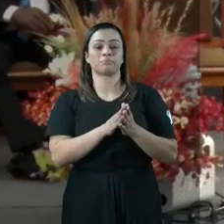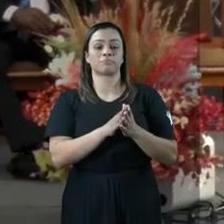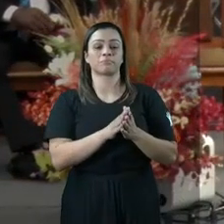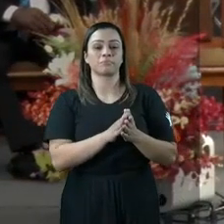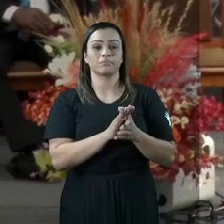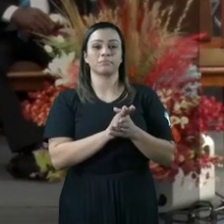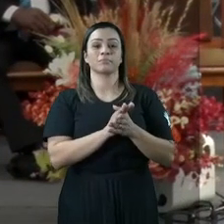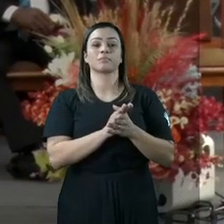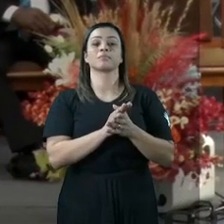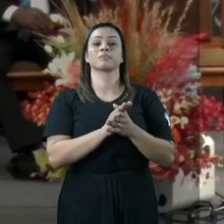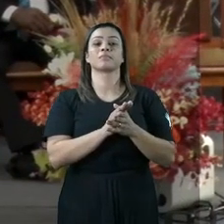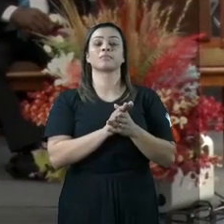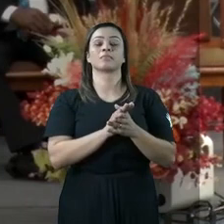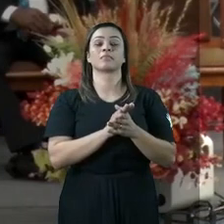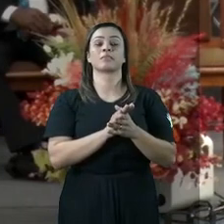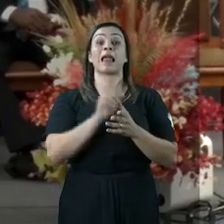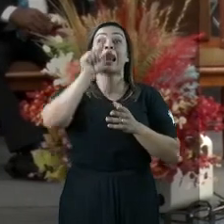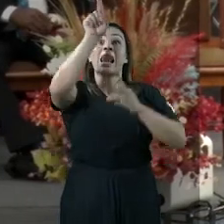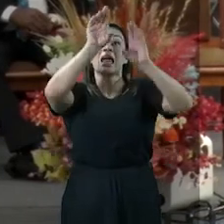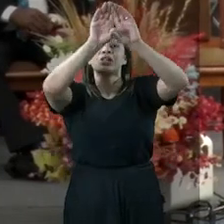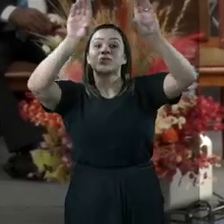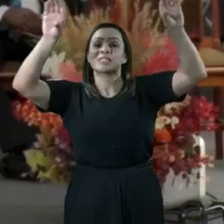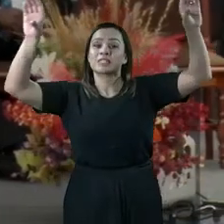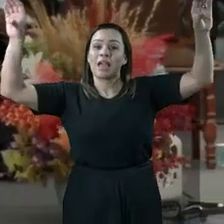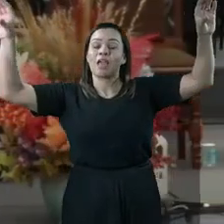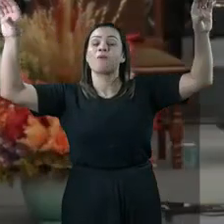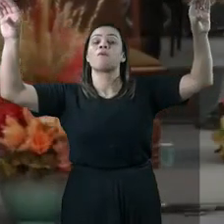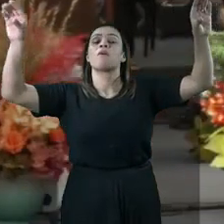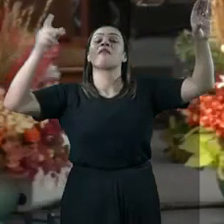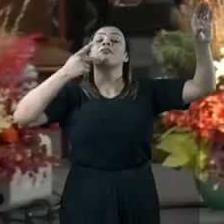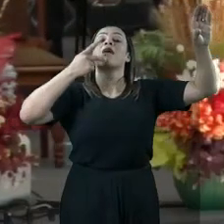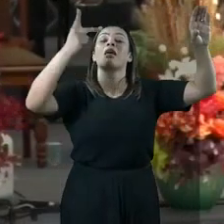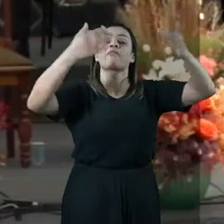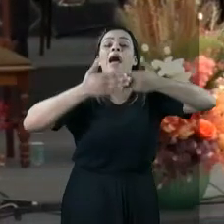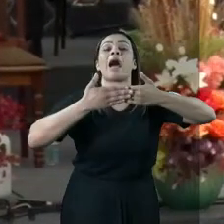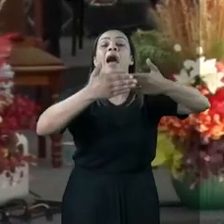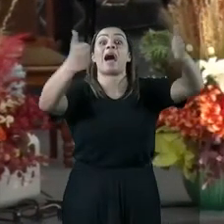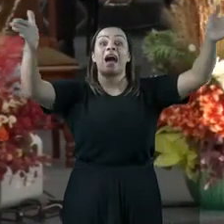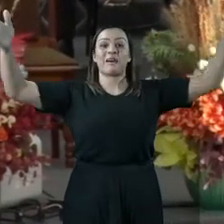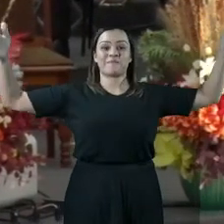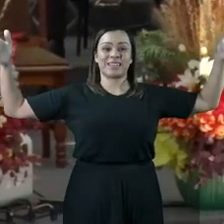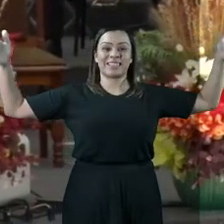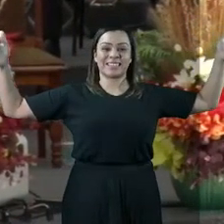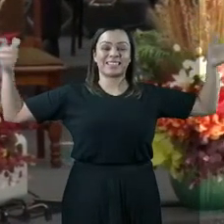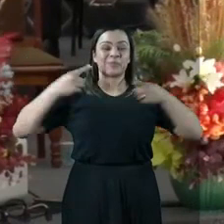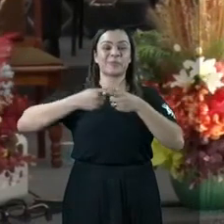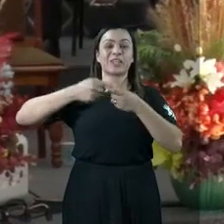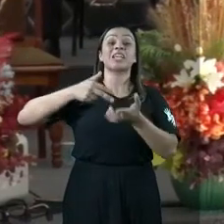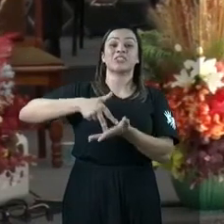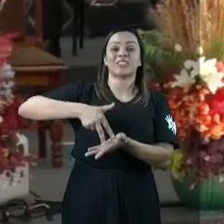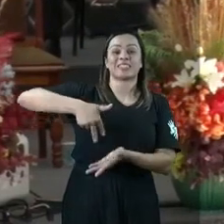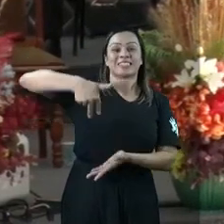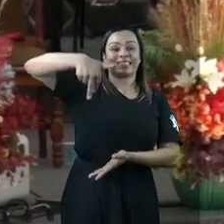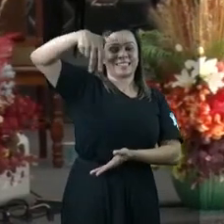Lá em cima alguém diz: prepara que ele está chegando. Lá embaixo alguém ingrato diz: mata ele. Lá em cima alguém